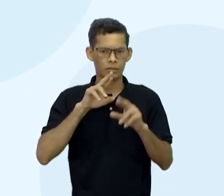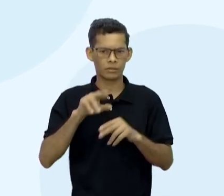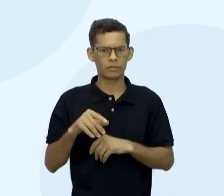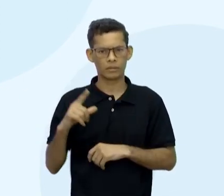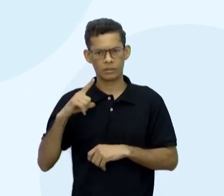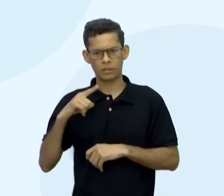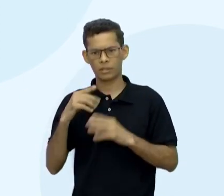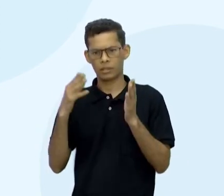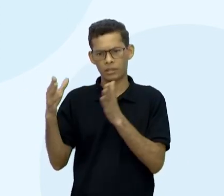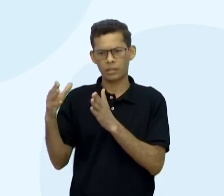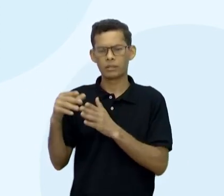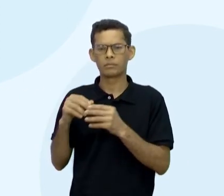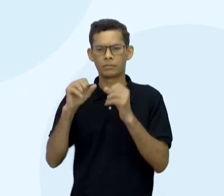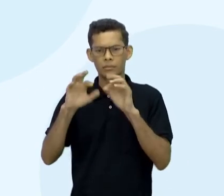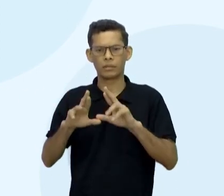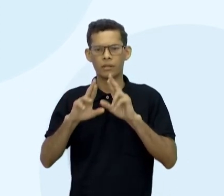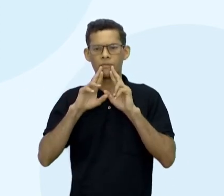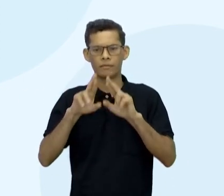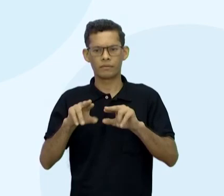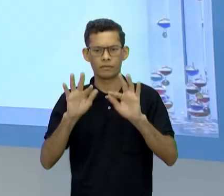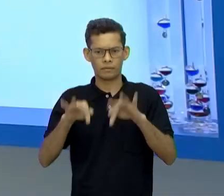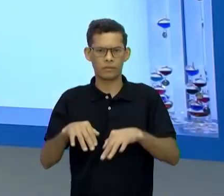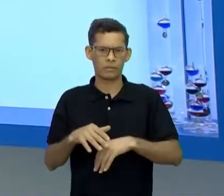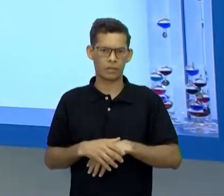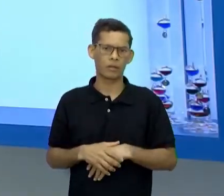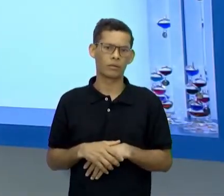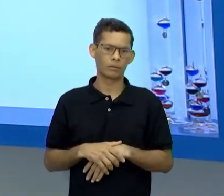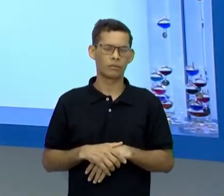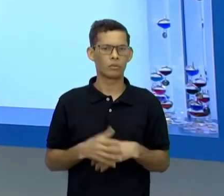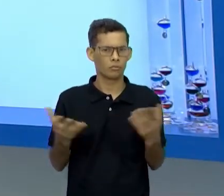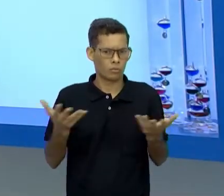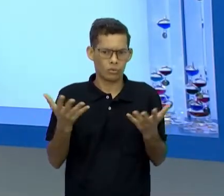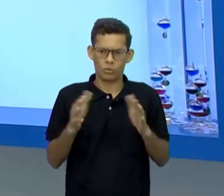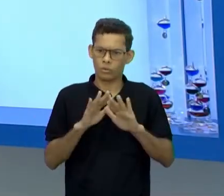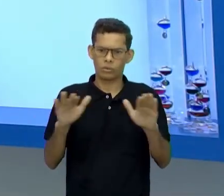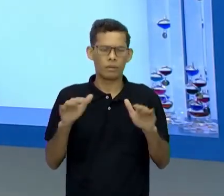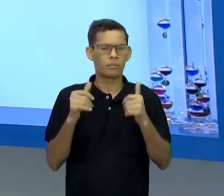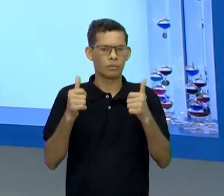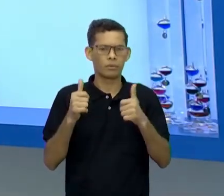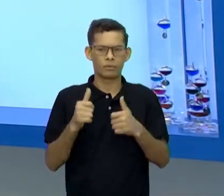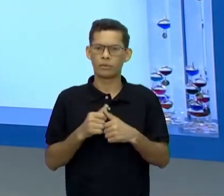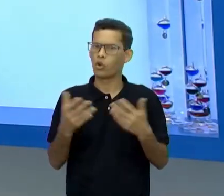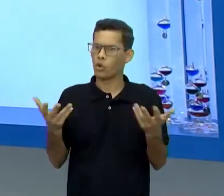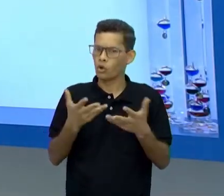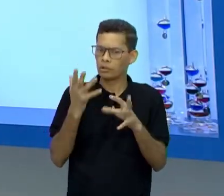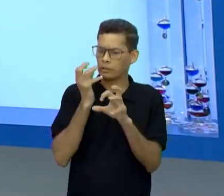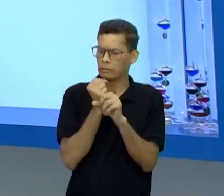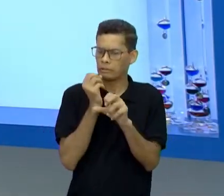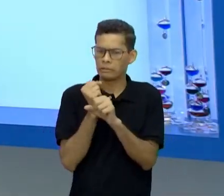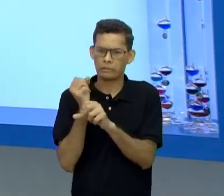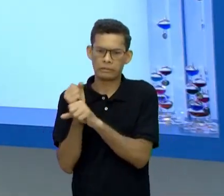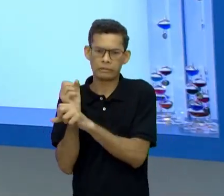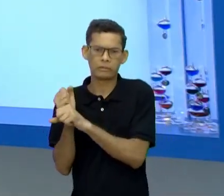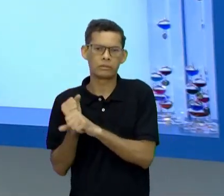Tem esse aí para a gente finalizar. E aí, acabamos, Marina. Hoje foi fogo, hein? Hoje foi cálculo em cima